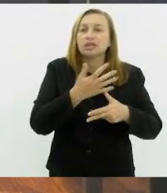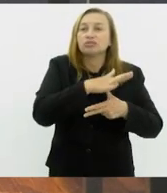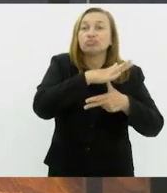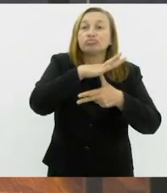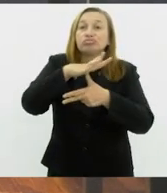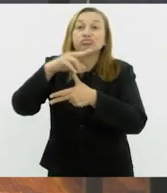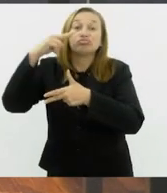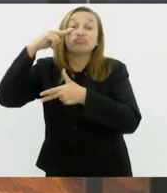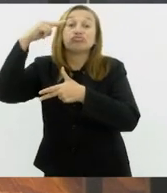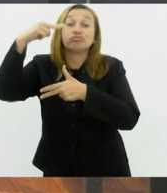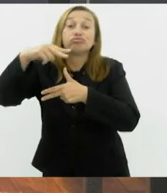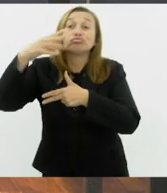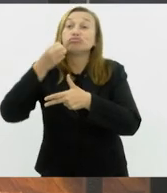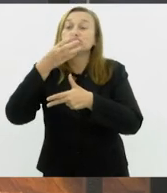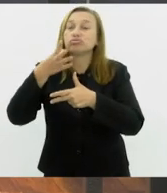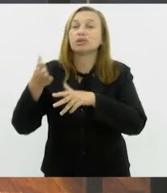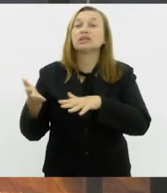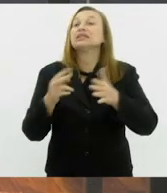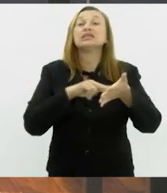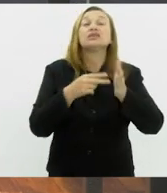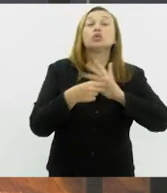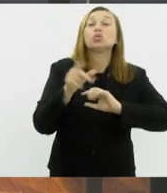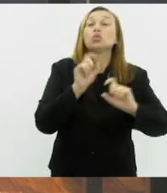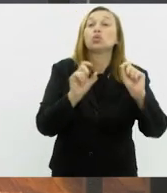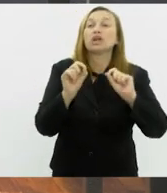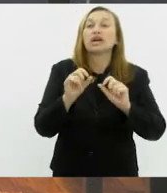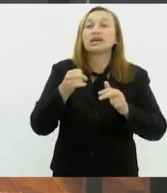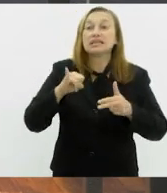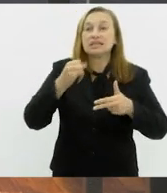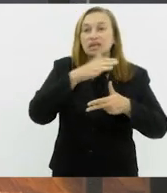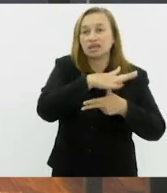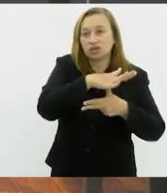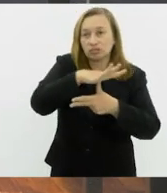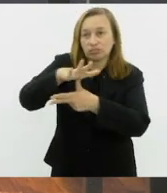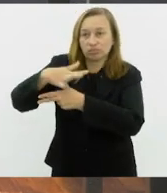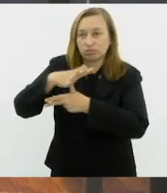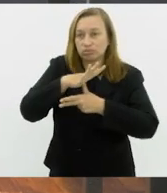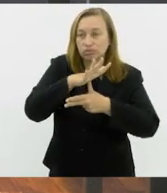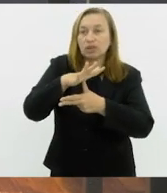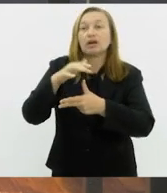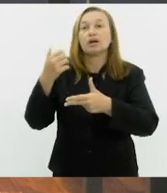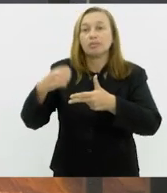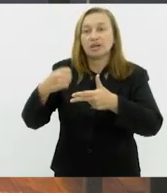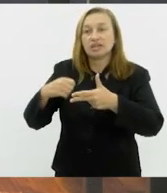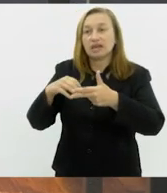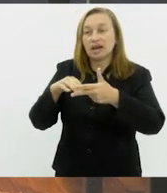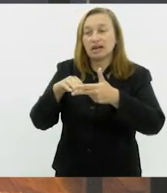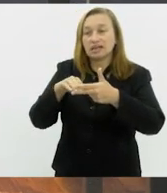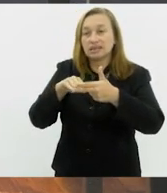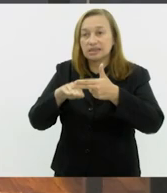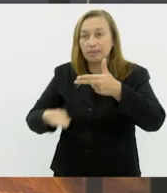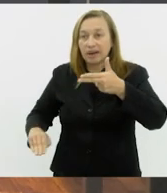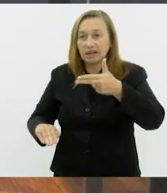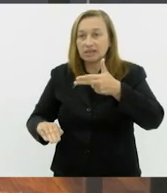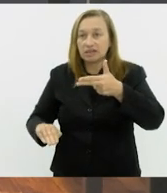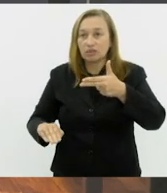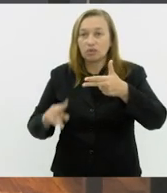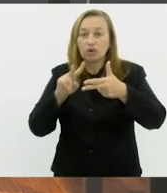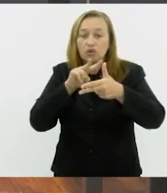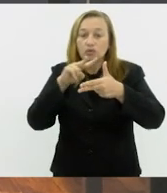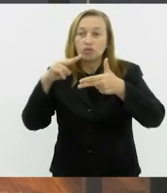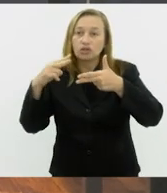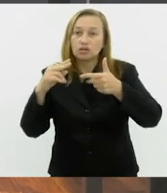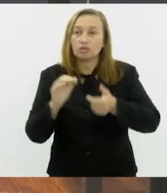seria isso? Isso quer dizer que se elas estão voando, elas têm que manter a separação visual. Qual é a separação visual de